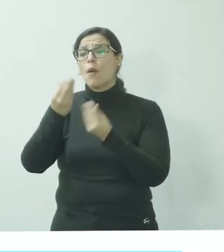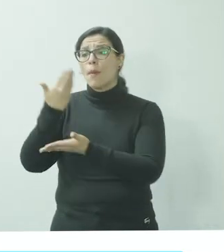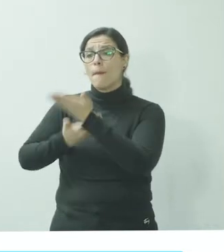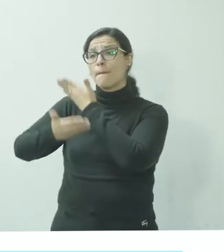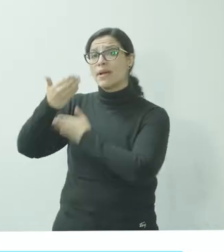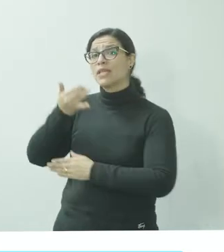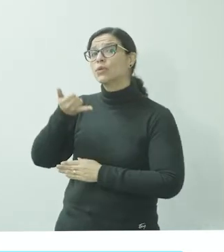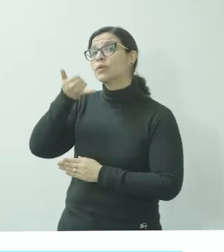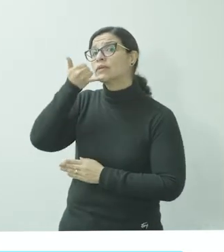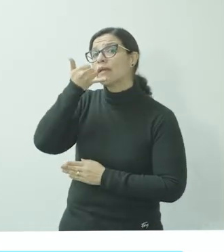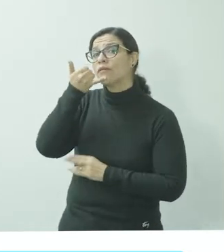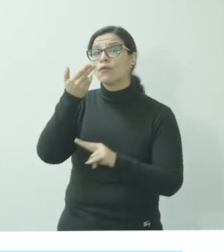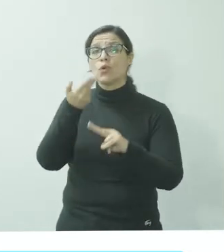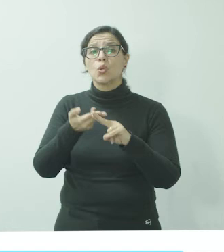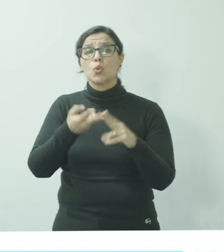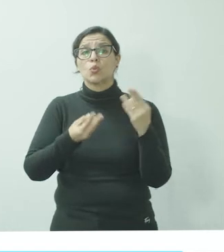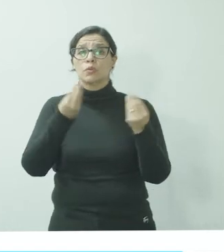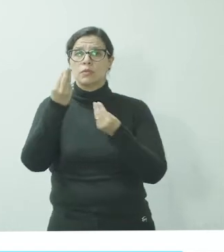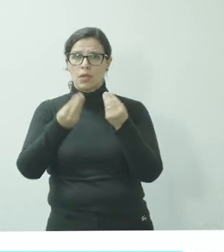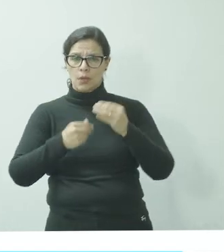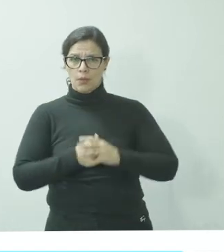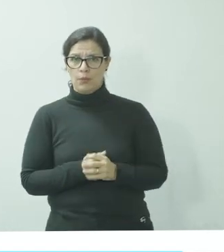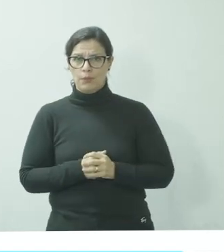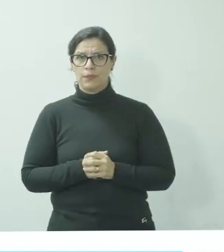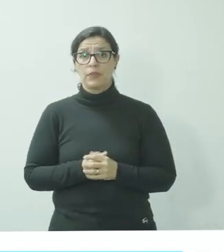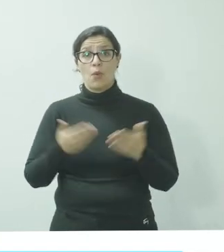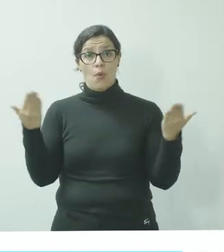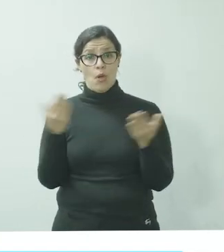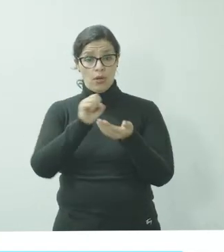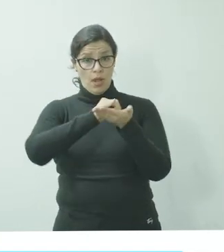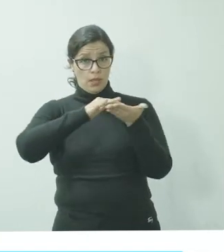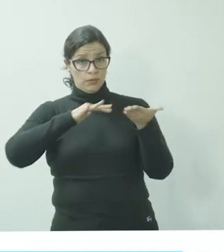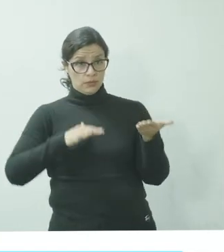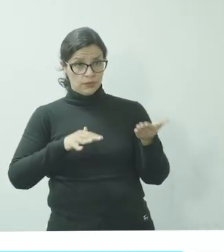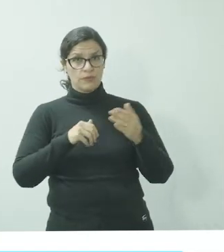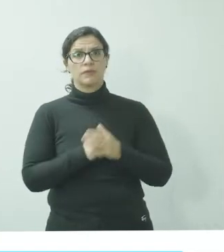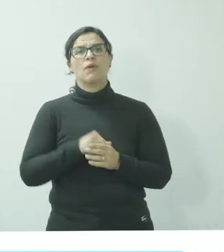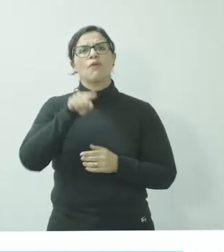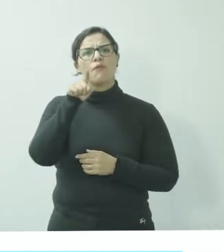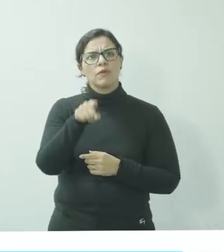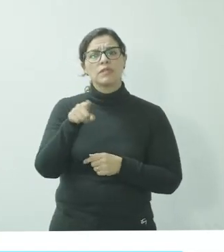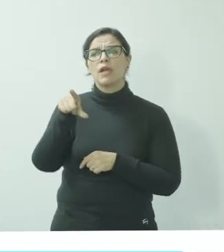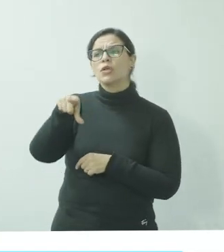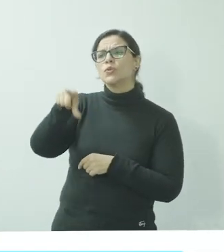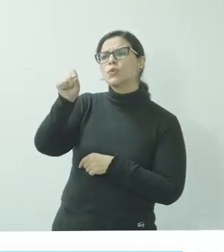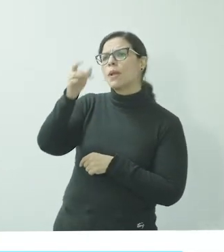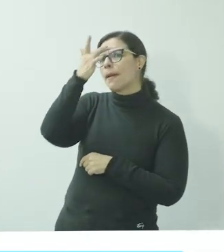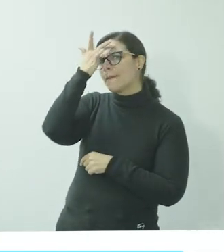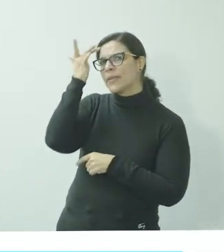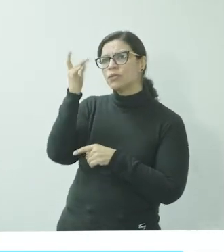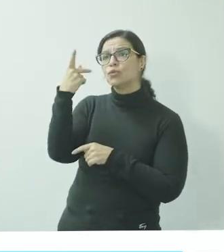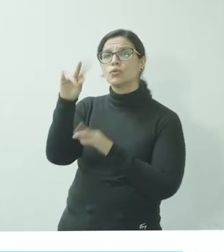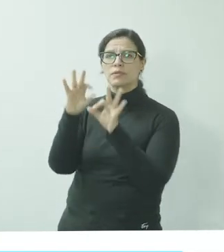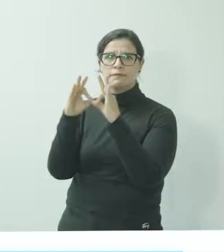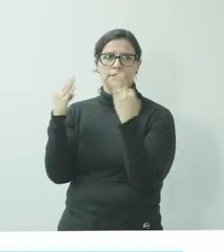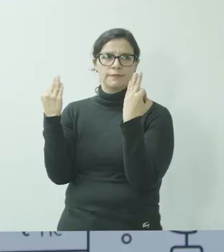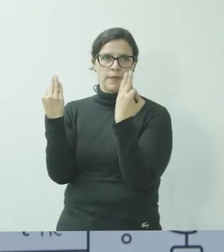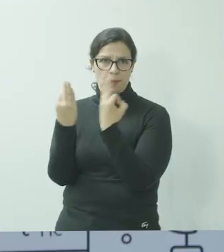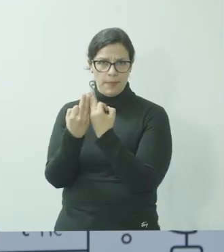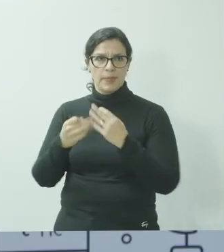telefone era usado então nessa atividade você vai escolher uma pessoa da sua